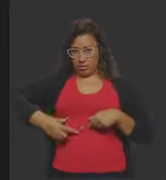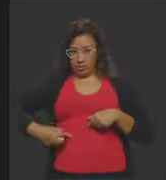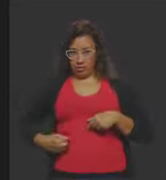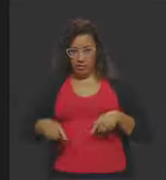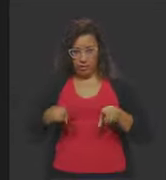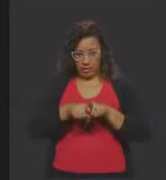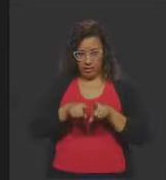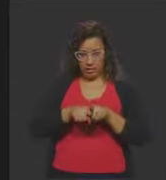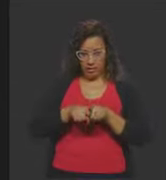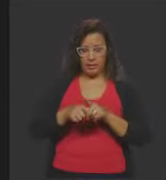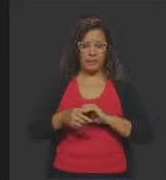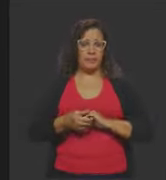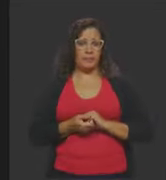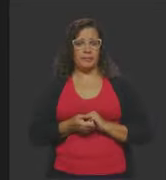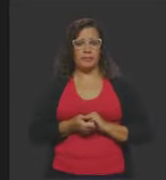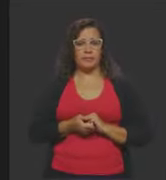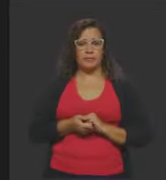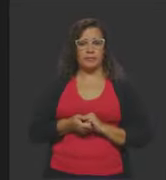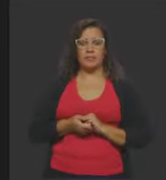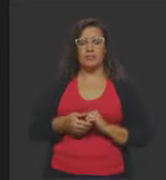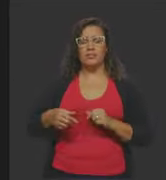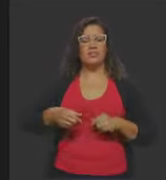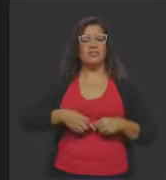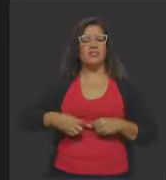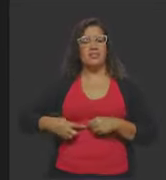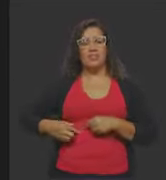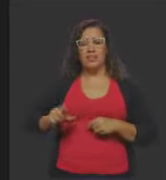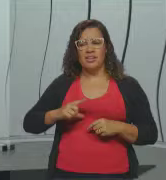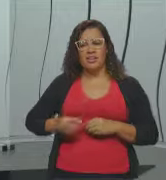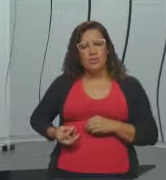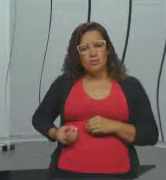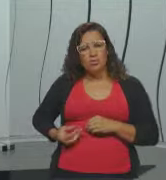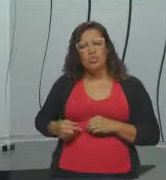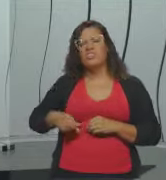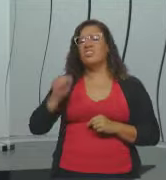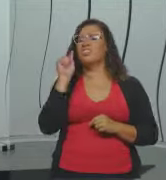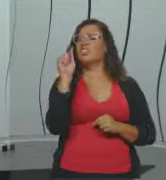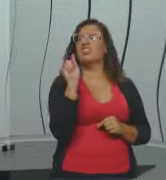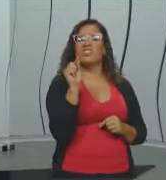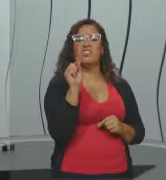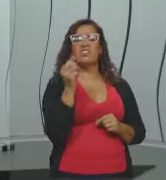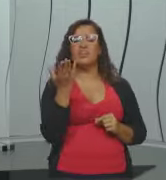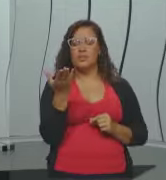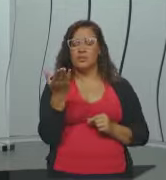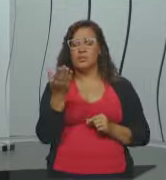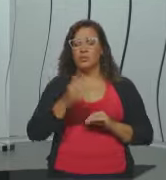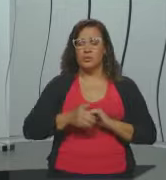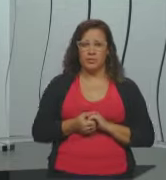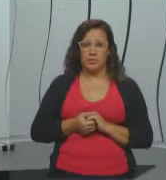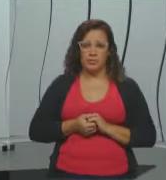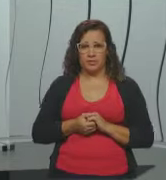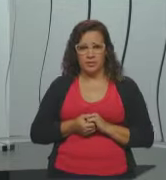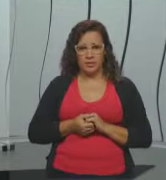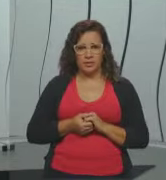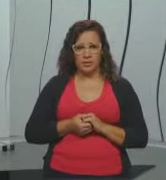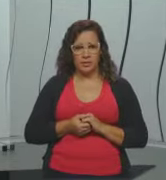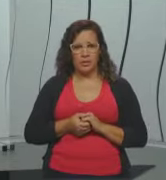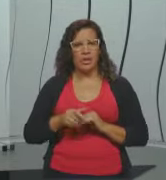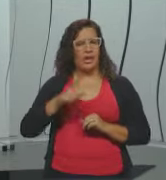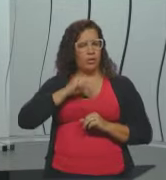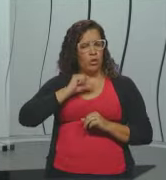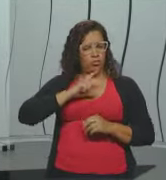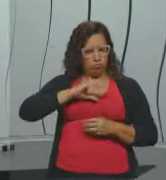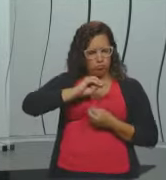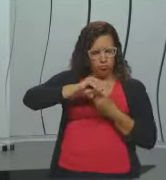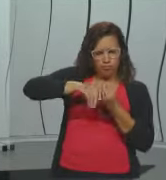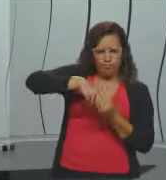Bom, o que seria esse suco entérico, então? O suco entérico, ele tem toda essa mistura que eu